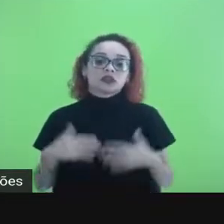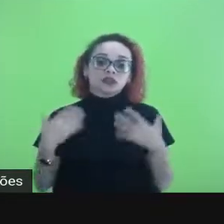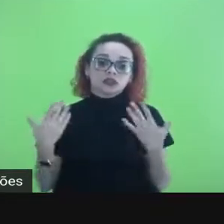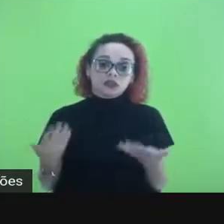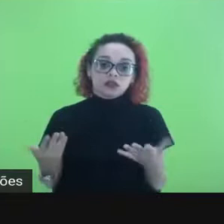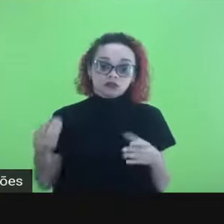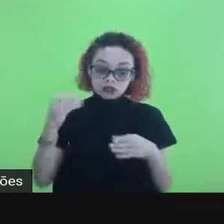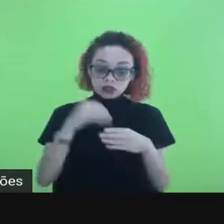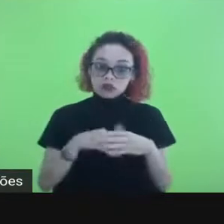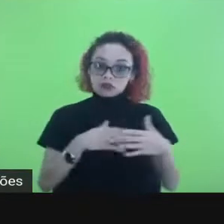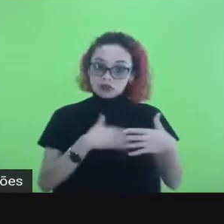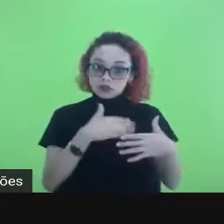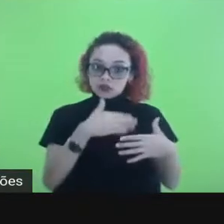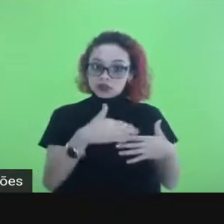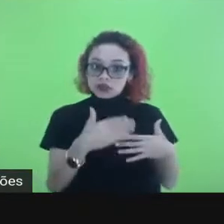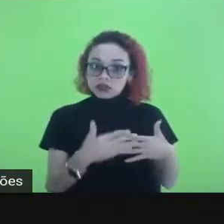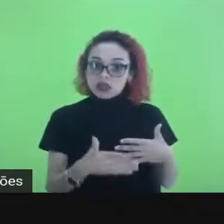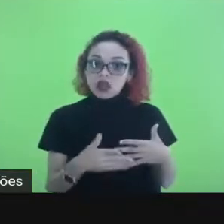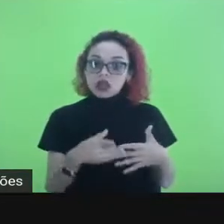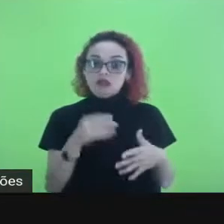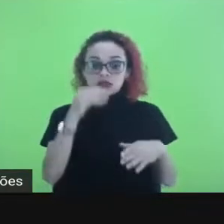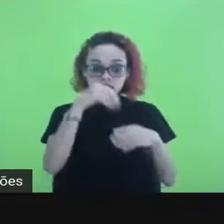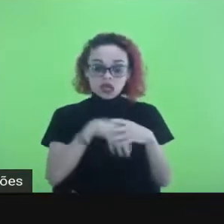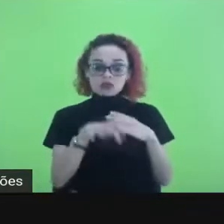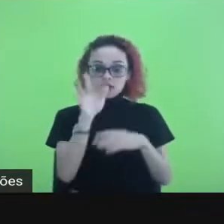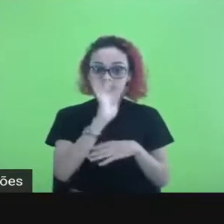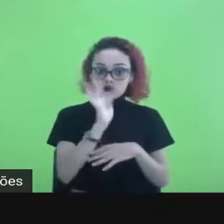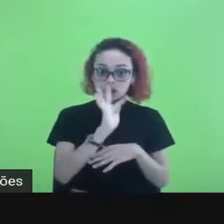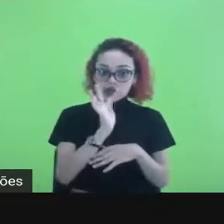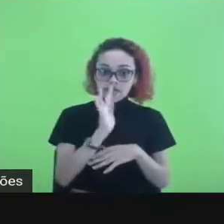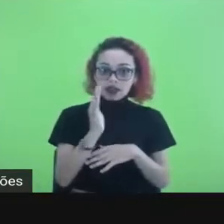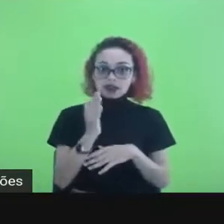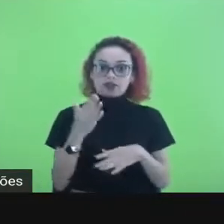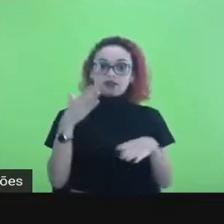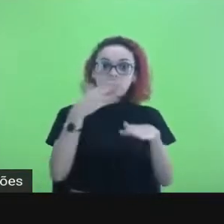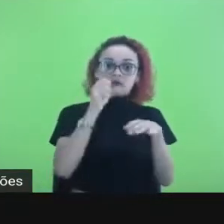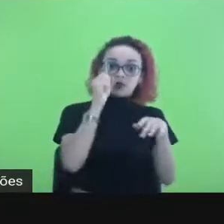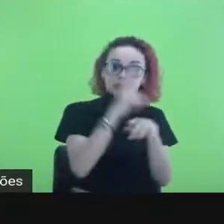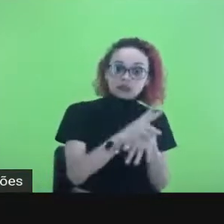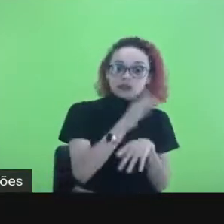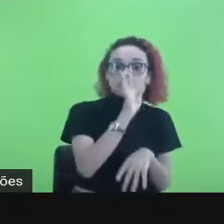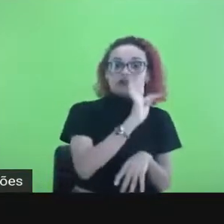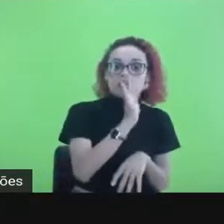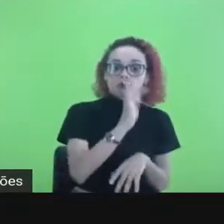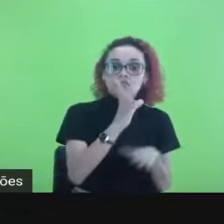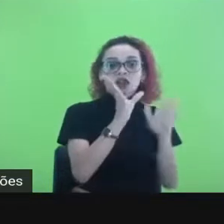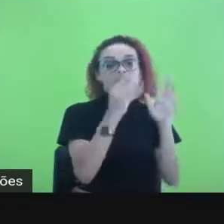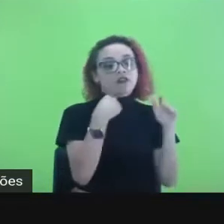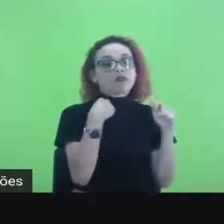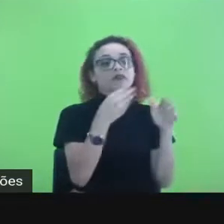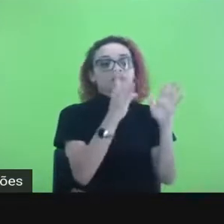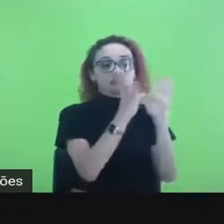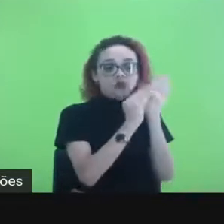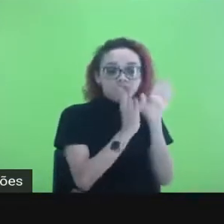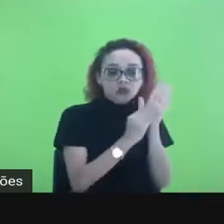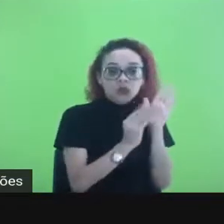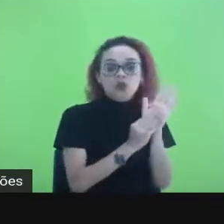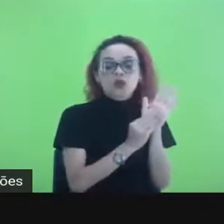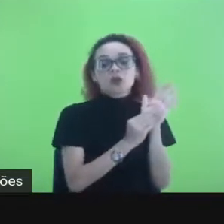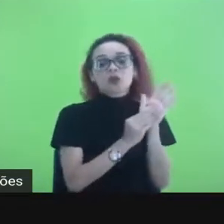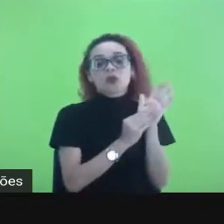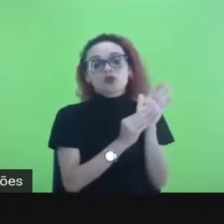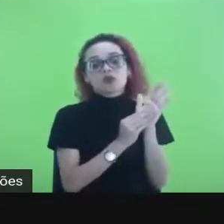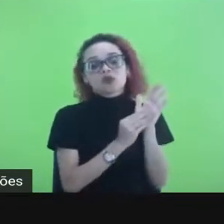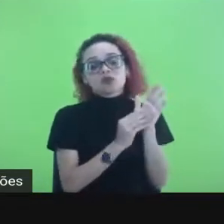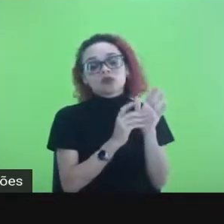dentro da universidade, do acesso, né, a esse tipo de conteúdo, ainda com